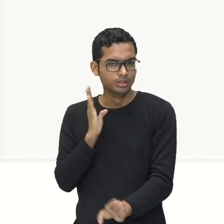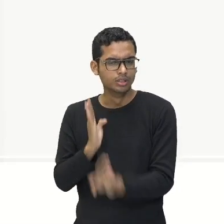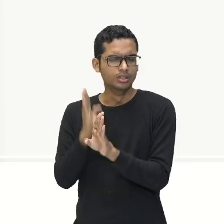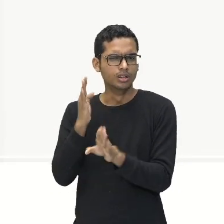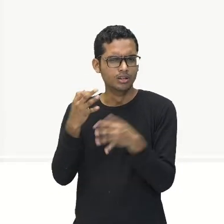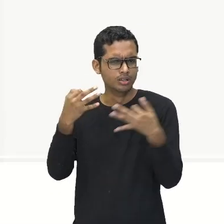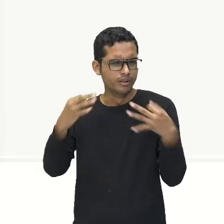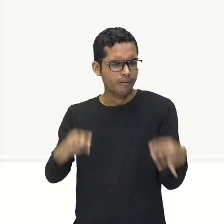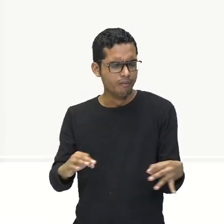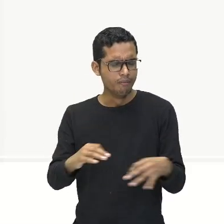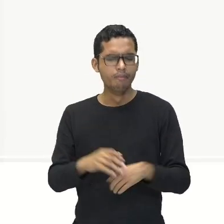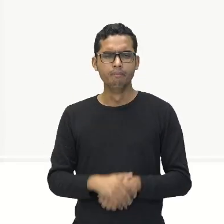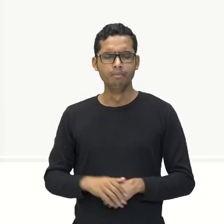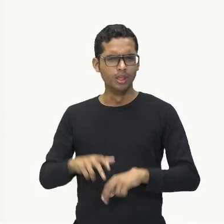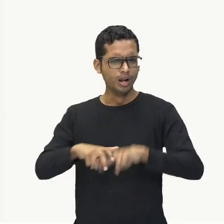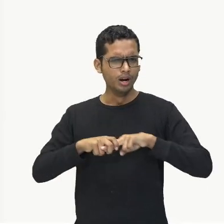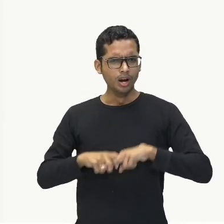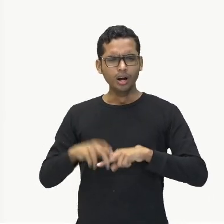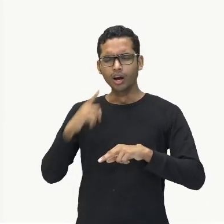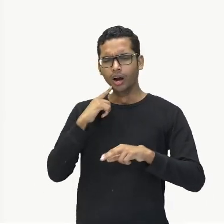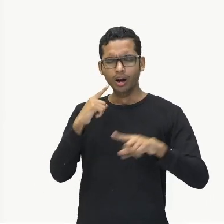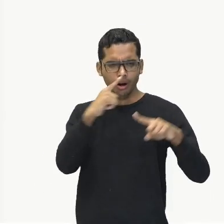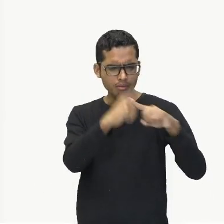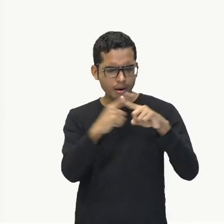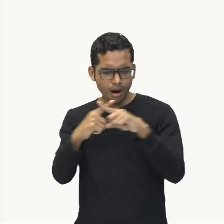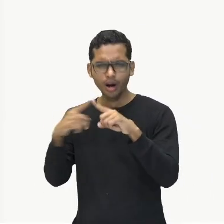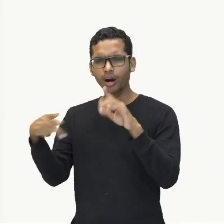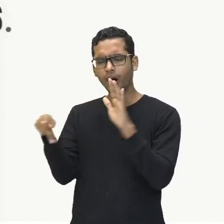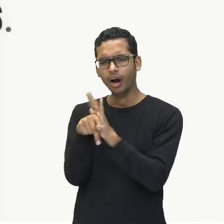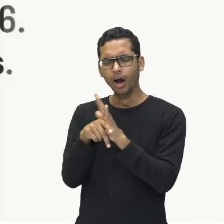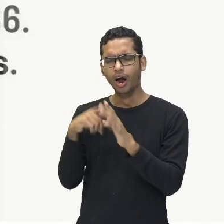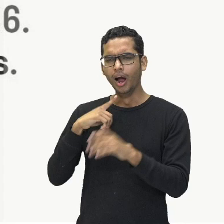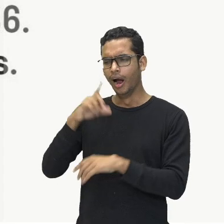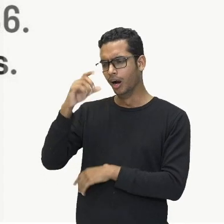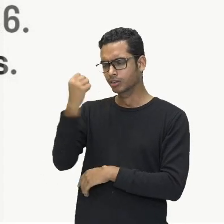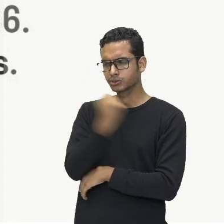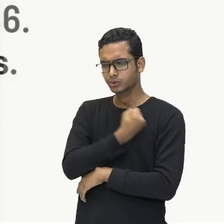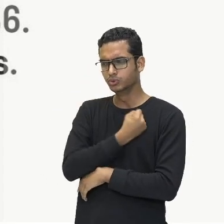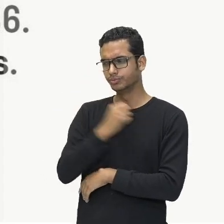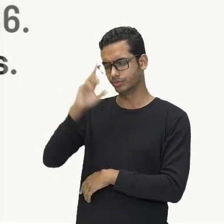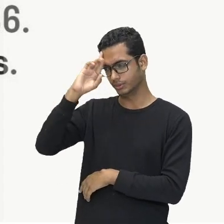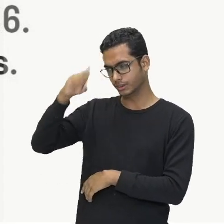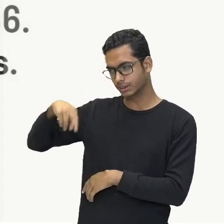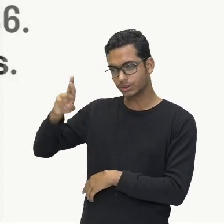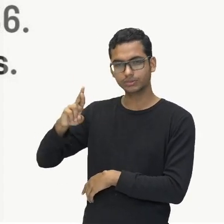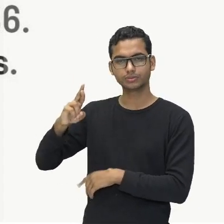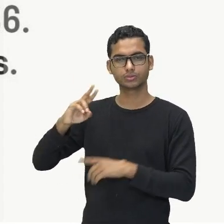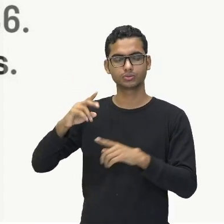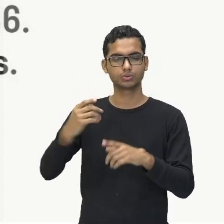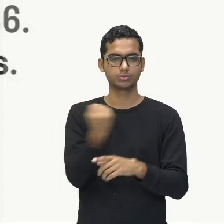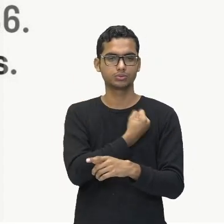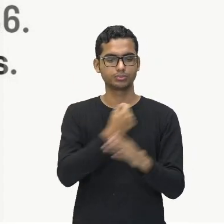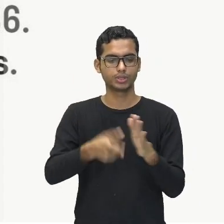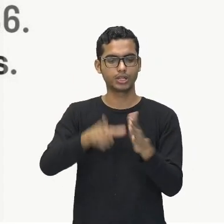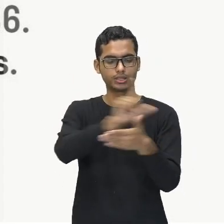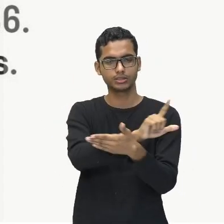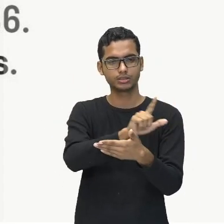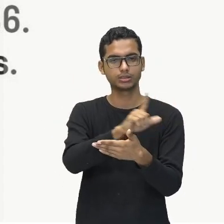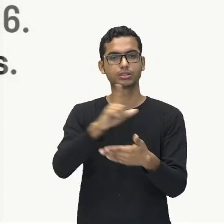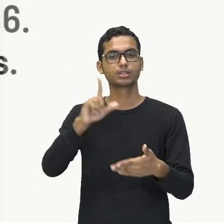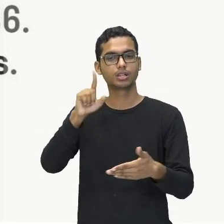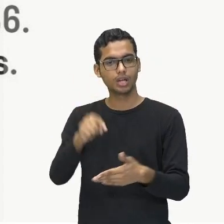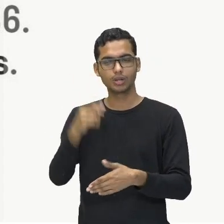tá? Então, por isso que eu vou multiplicar a razão com o termo anterior, que é o